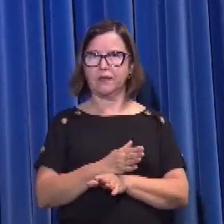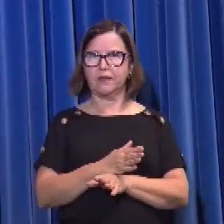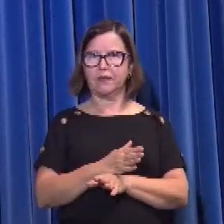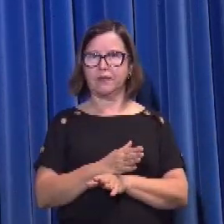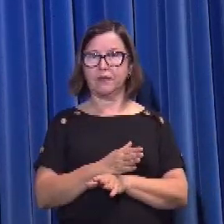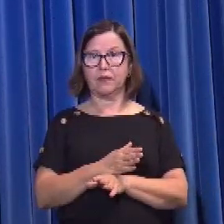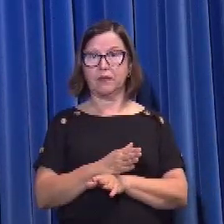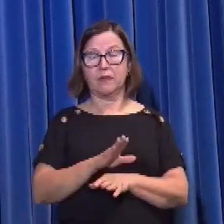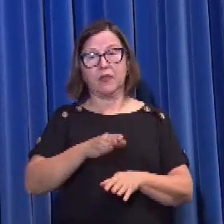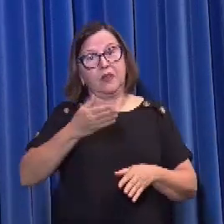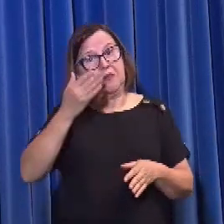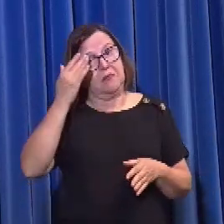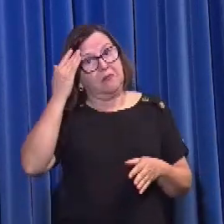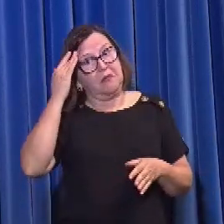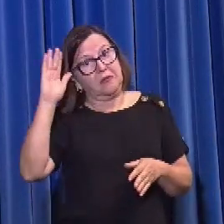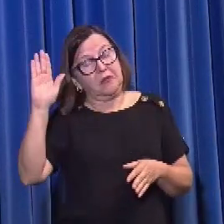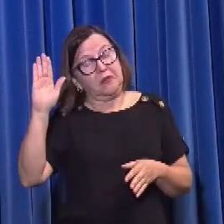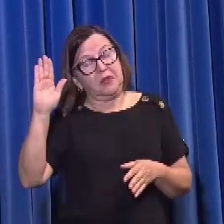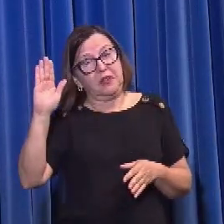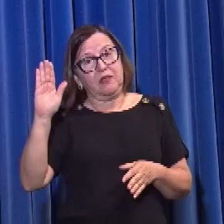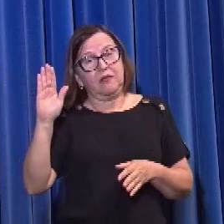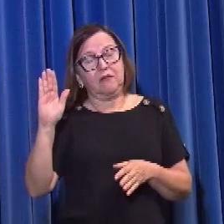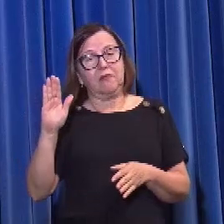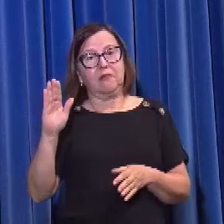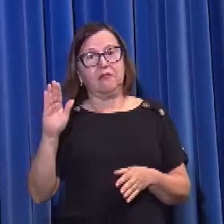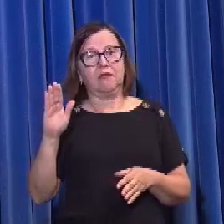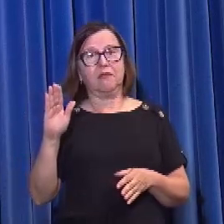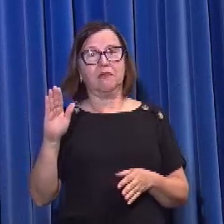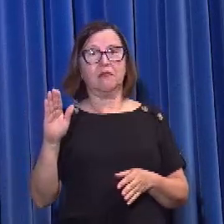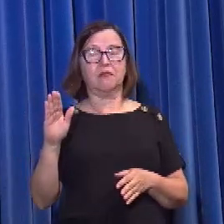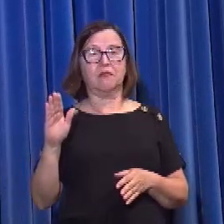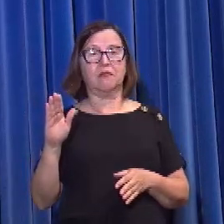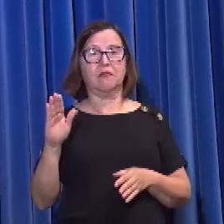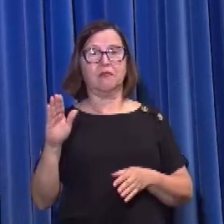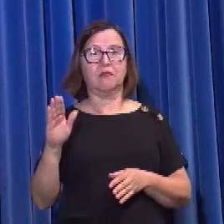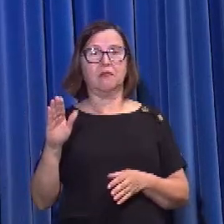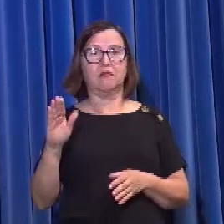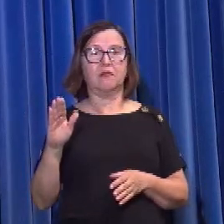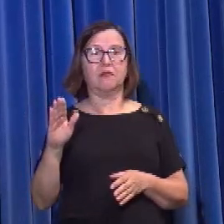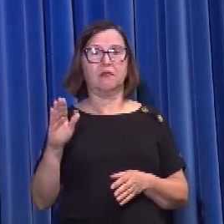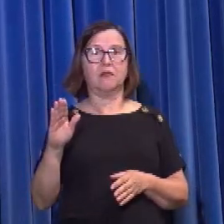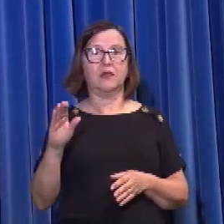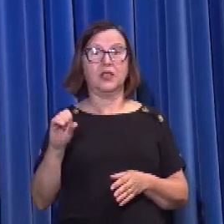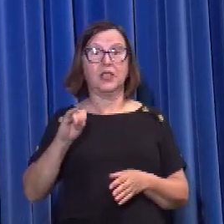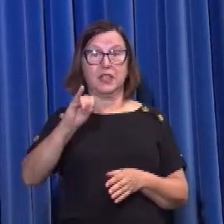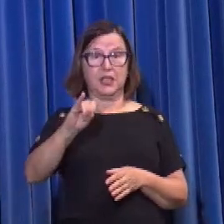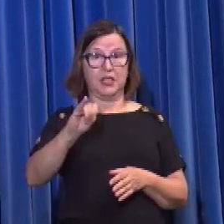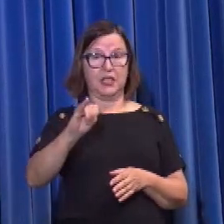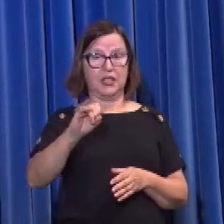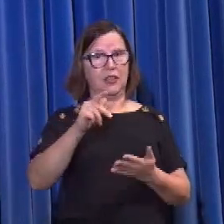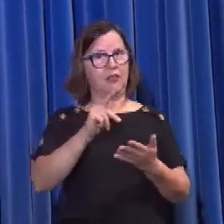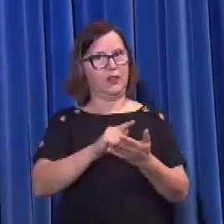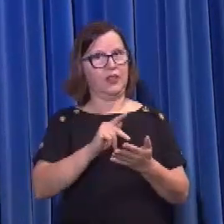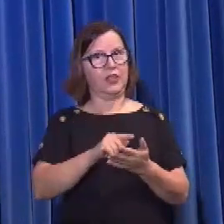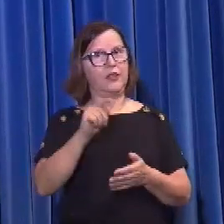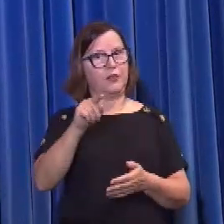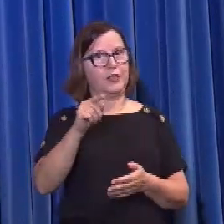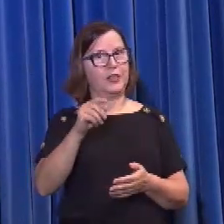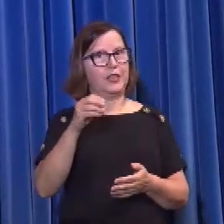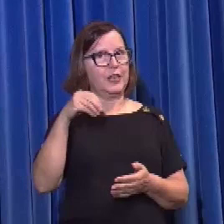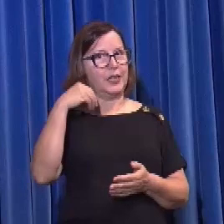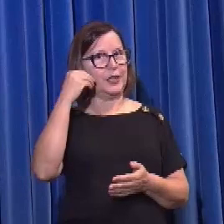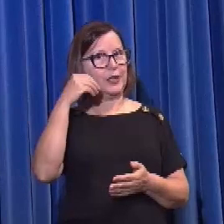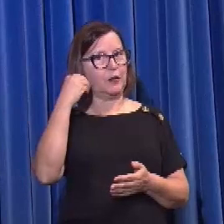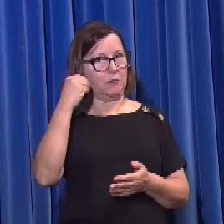aí eu já não sei nem qual é o nível de experiência que você teve. Mas eu não estou aqui para